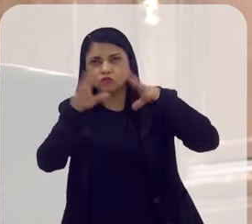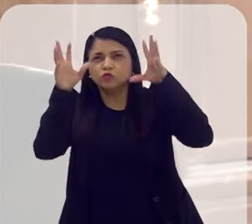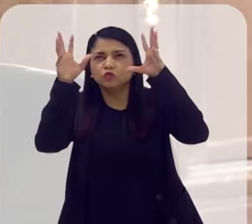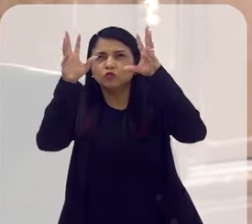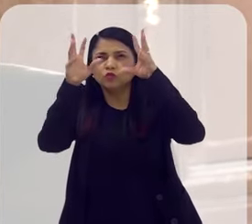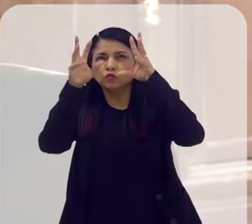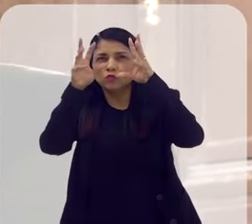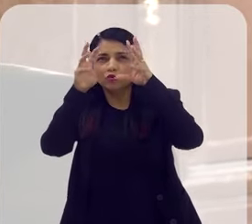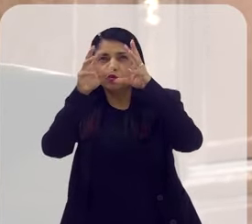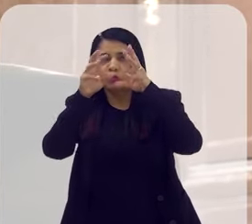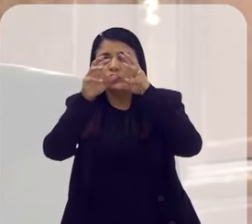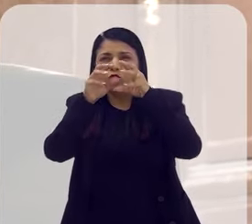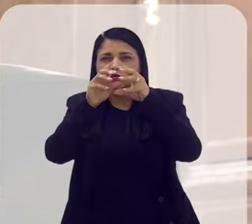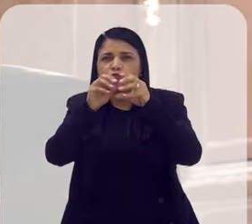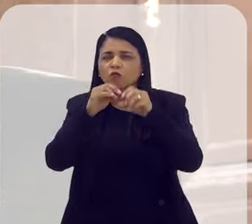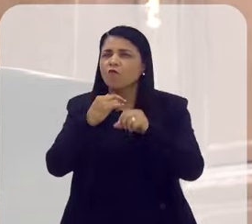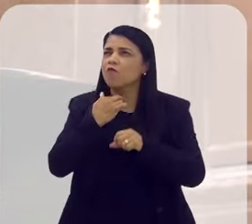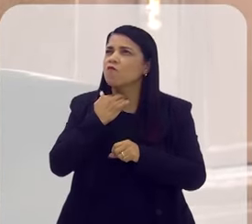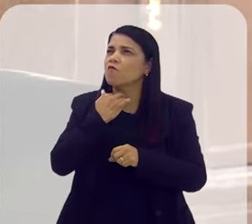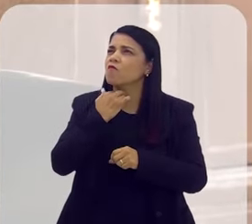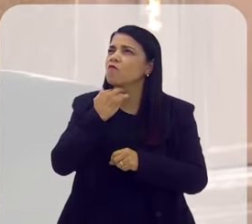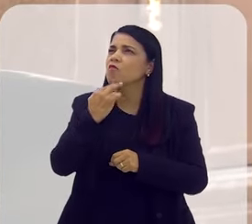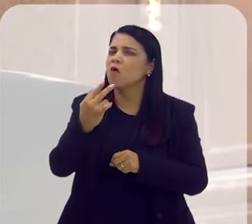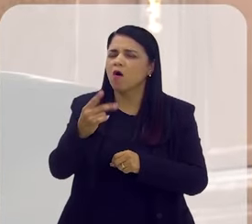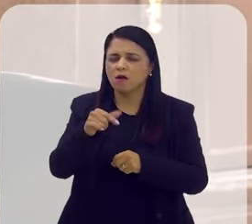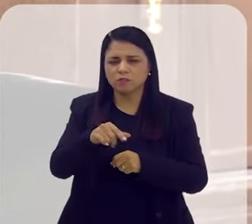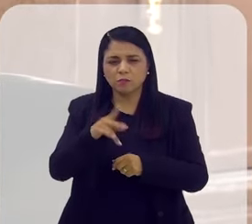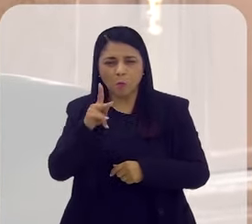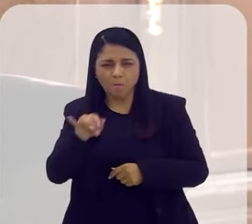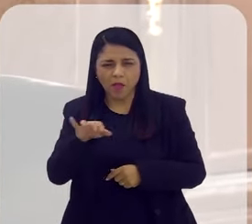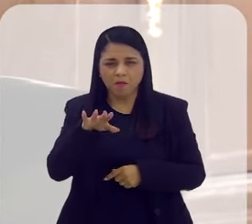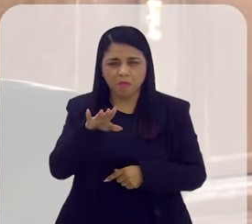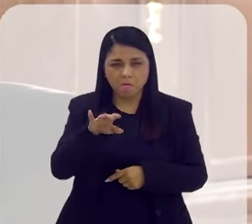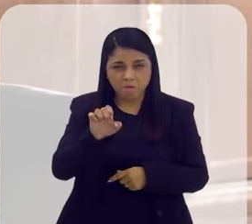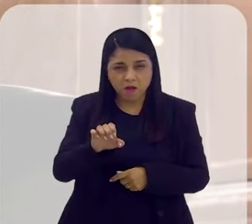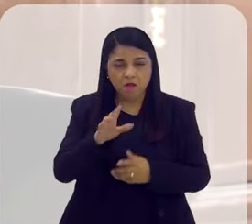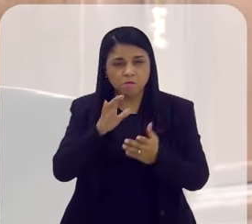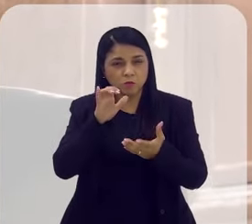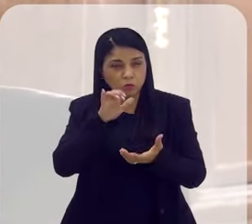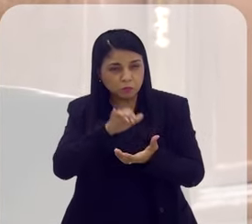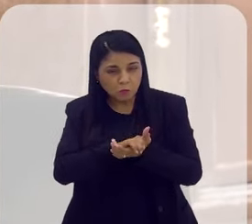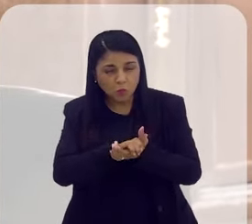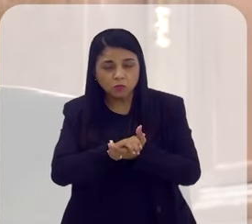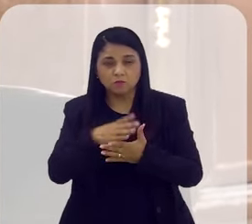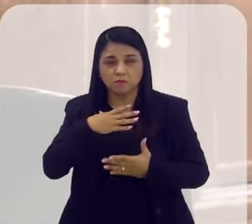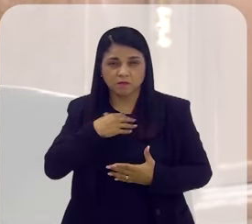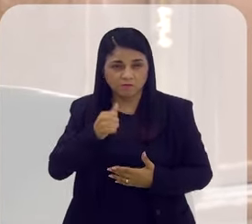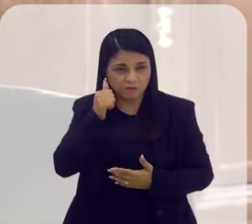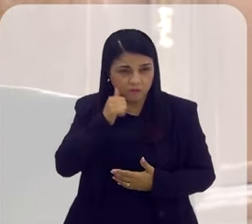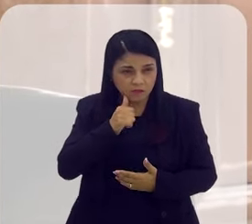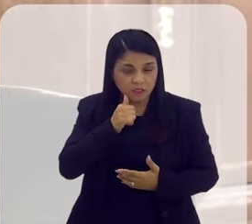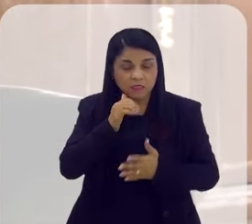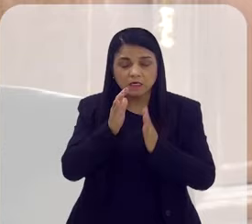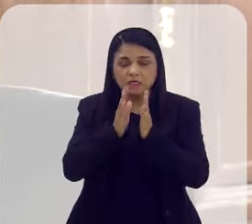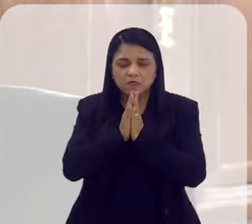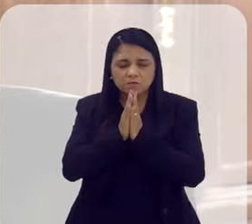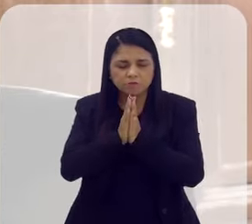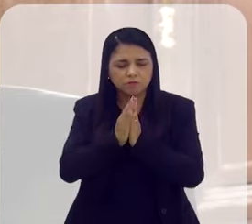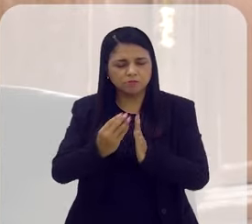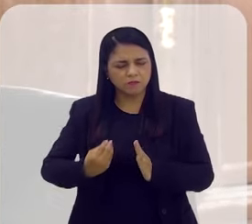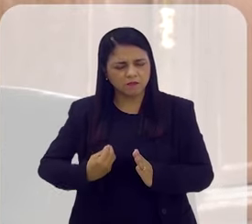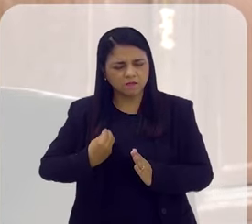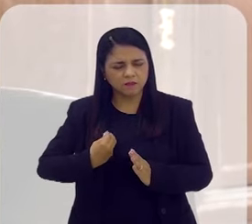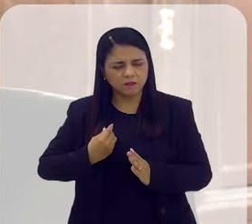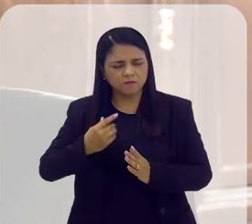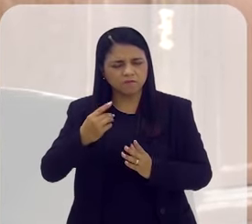lugar escuro, e as vozes do povo ali clamando, do meu esposo, do meu pai, da minha filha, clamando pela minha vida, foi